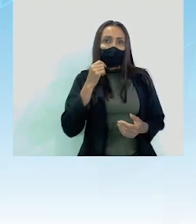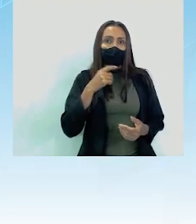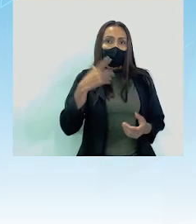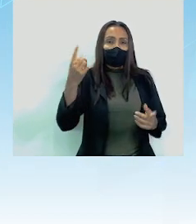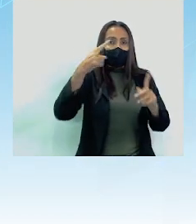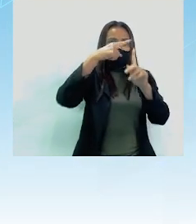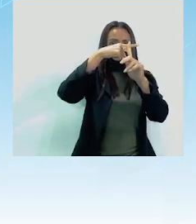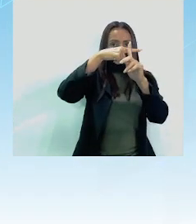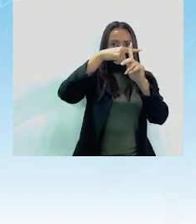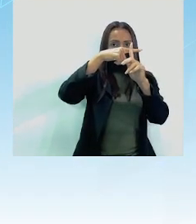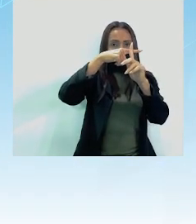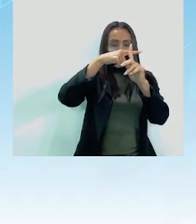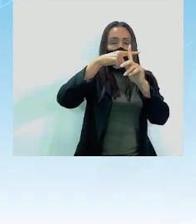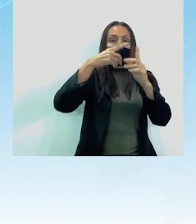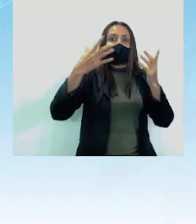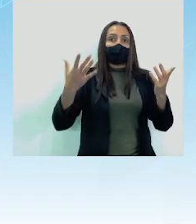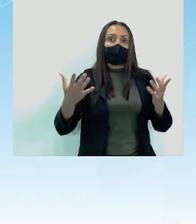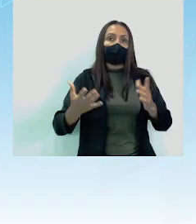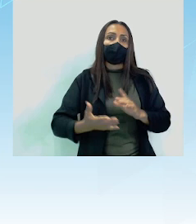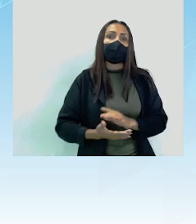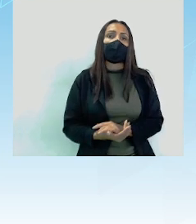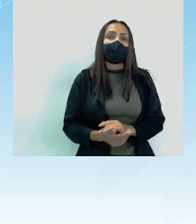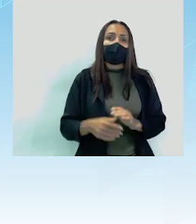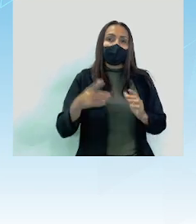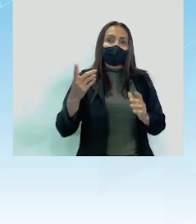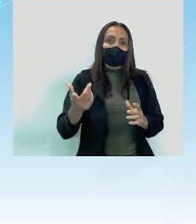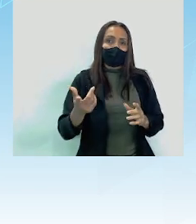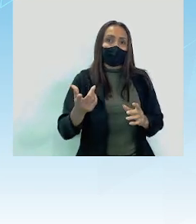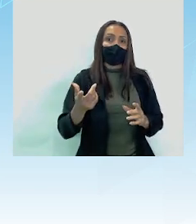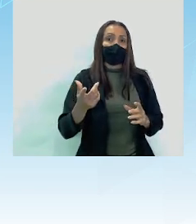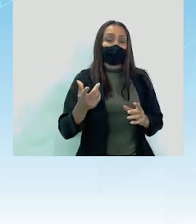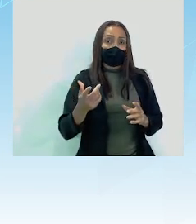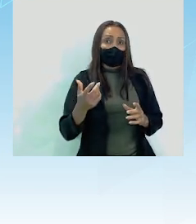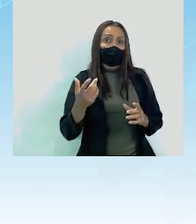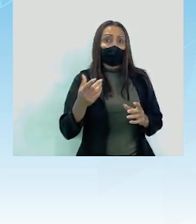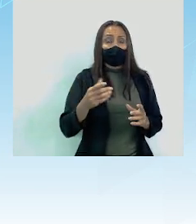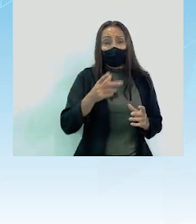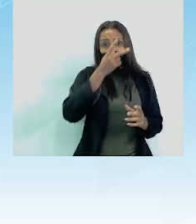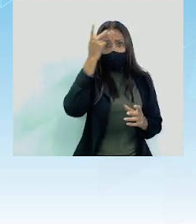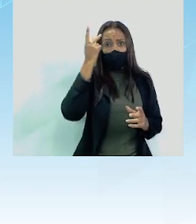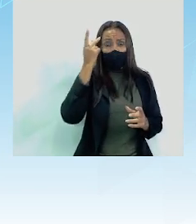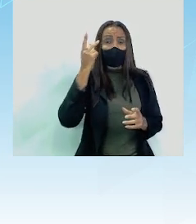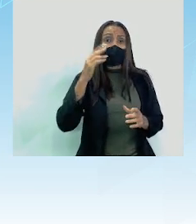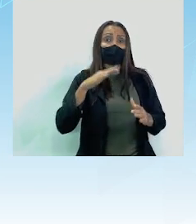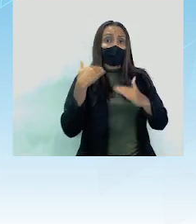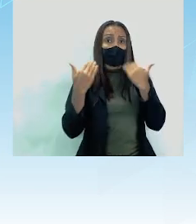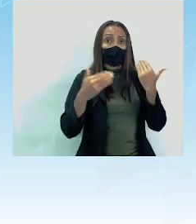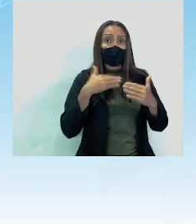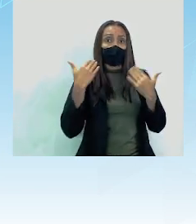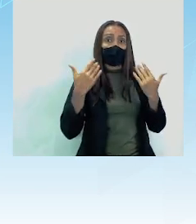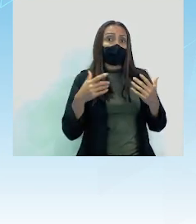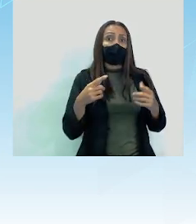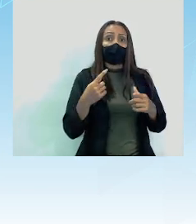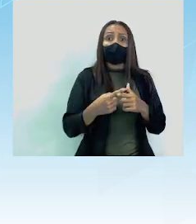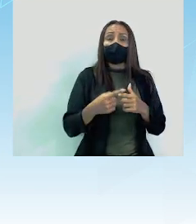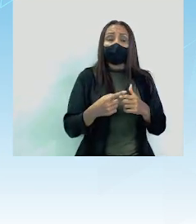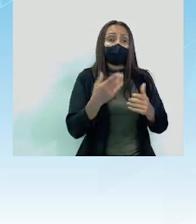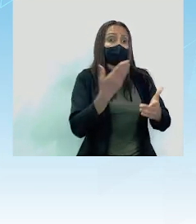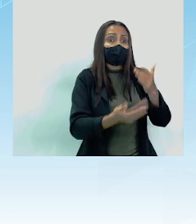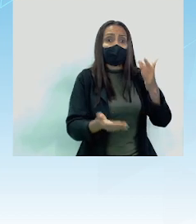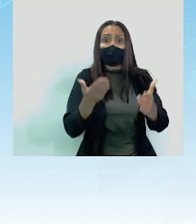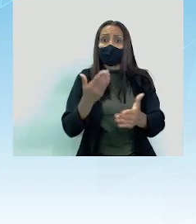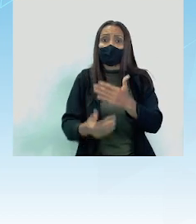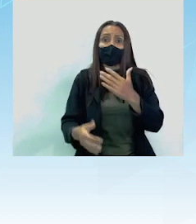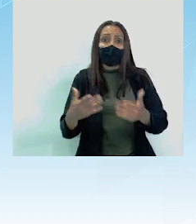trilha que muita gente se perde. Por exemplo, já tivemos até casos de morte, de pessoas que morreram fazendo trilhas porque se perderam, né, ficaram